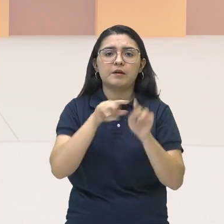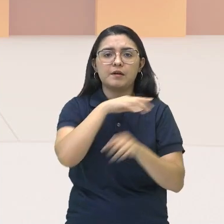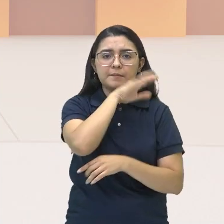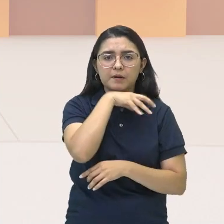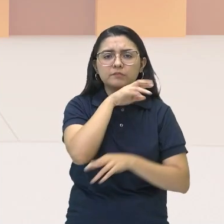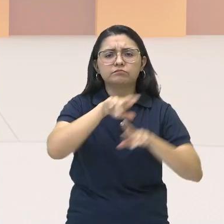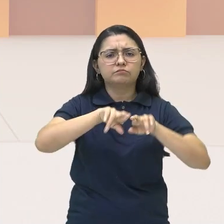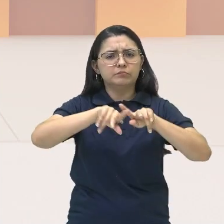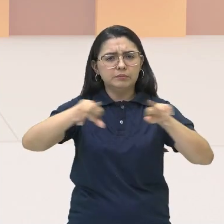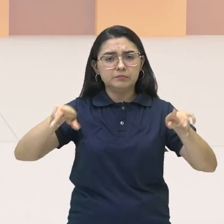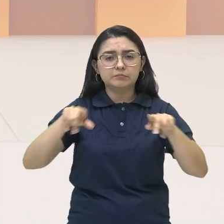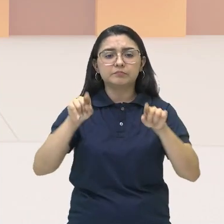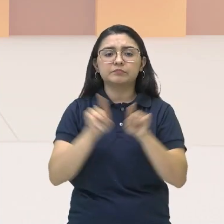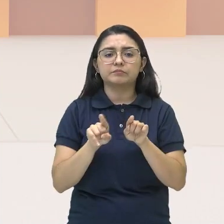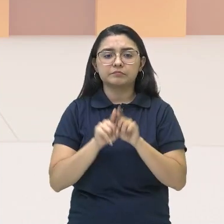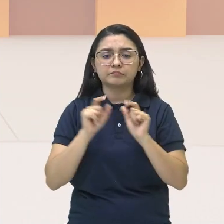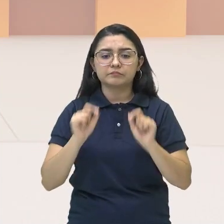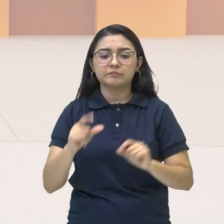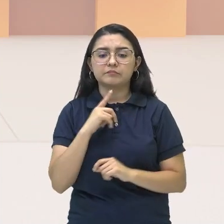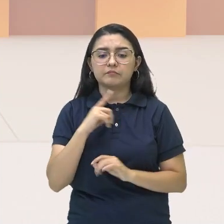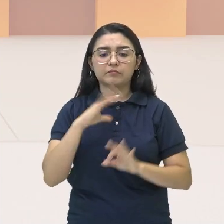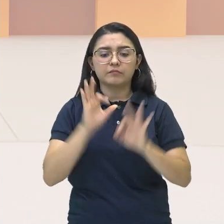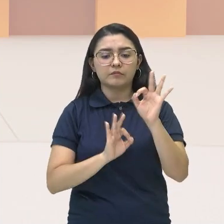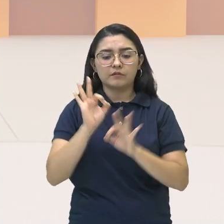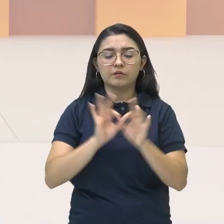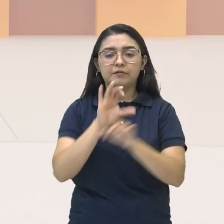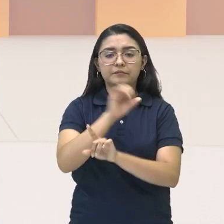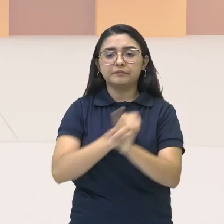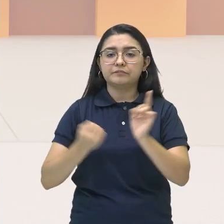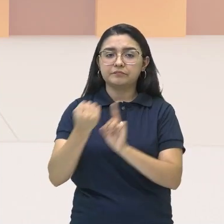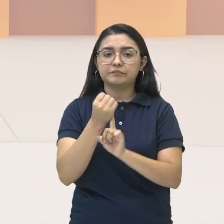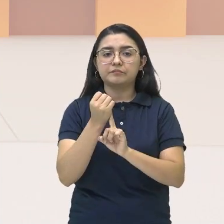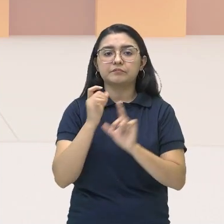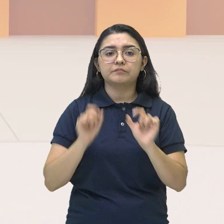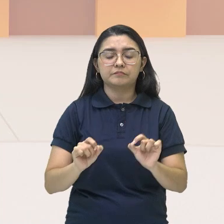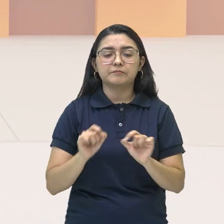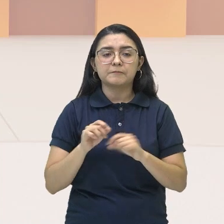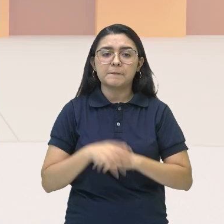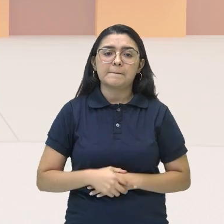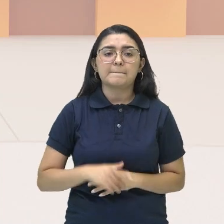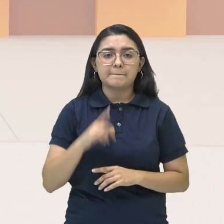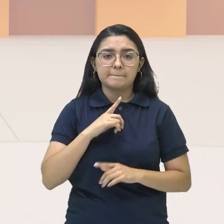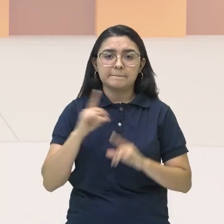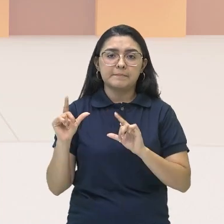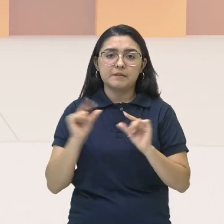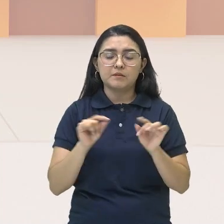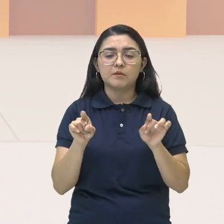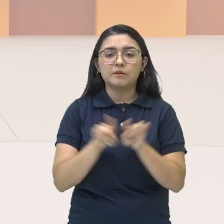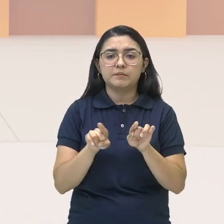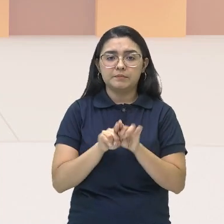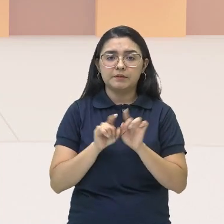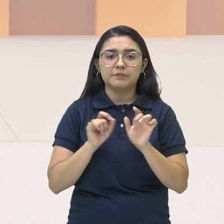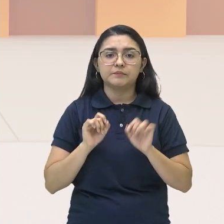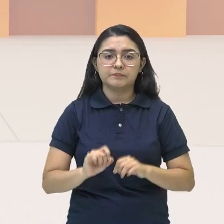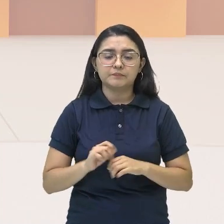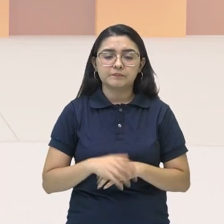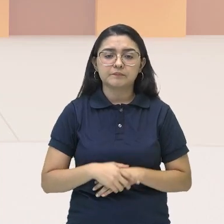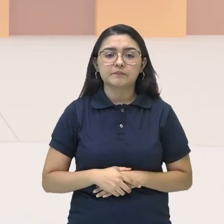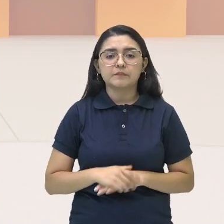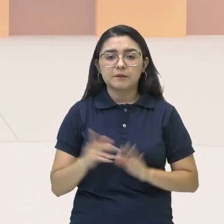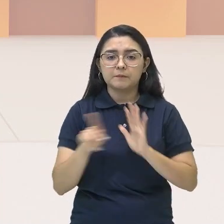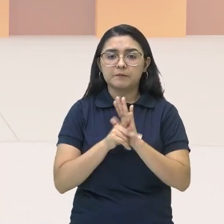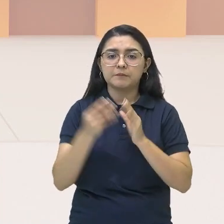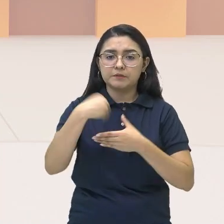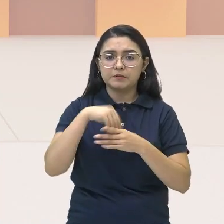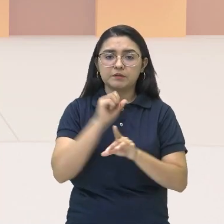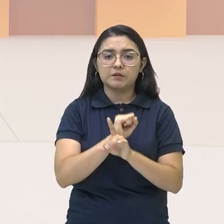flora. Então, tem uma organização social menor, mais restrita, né, na sua